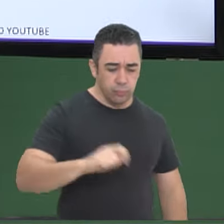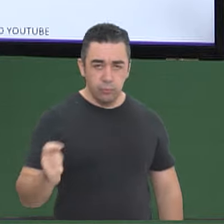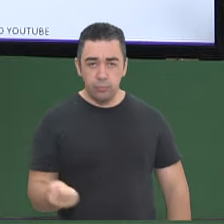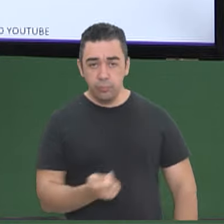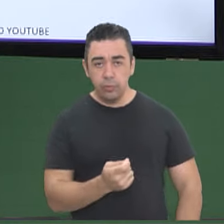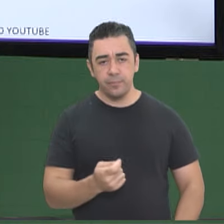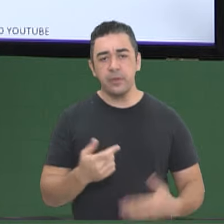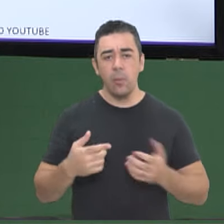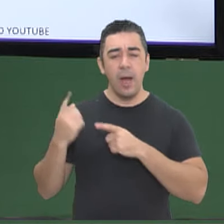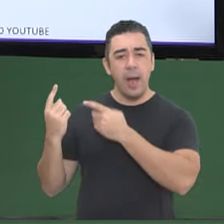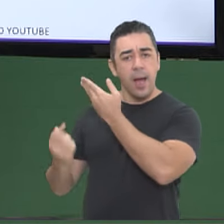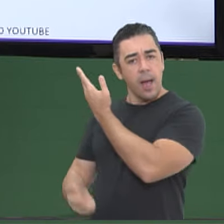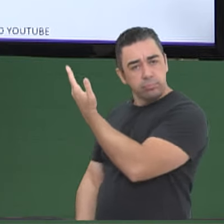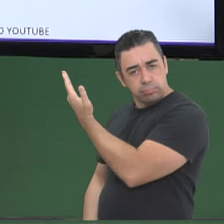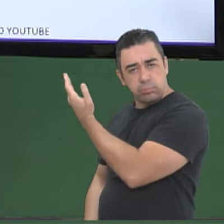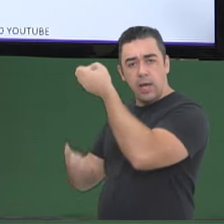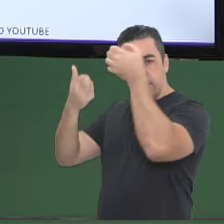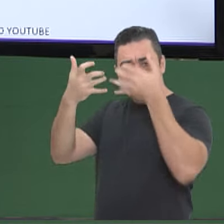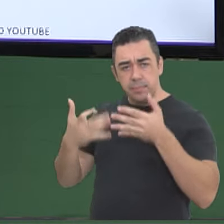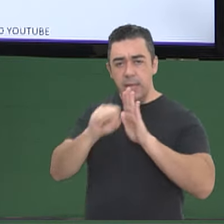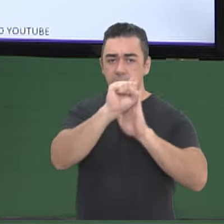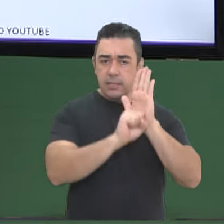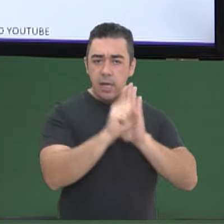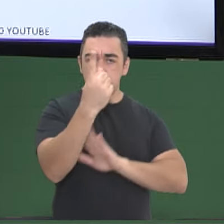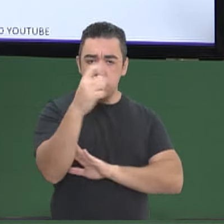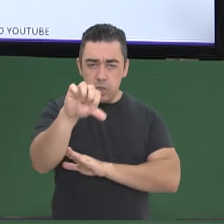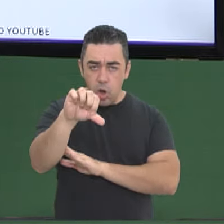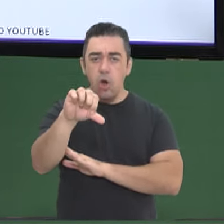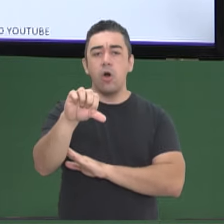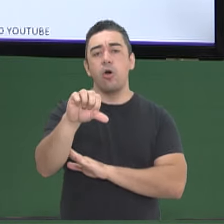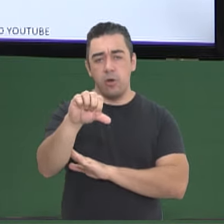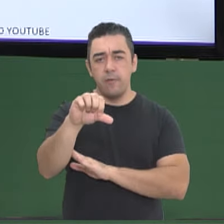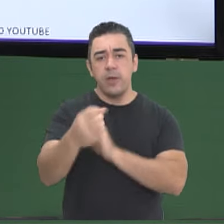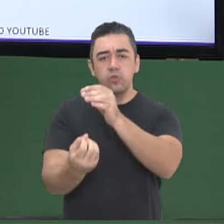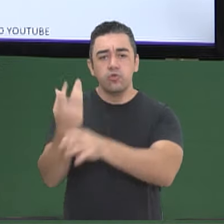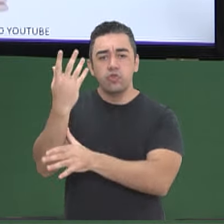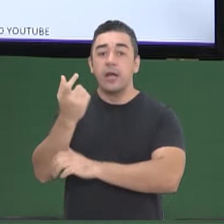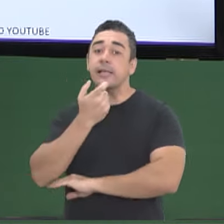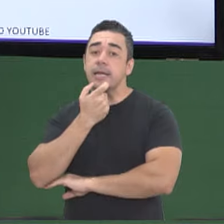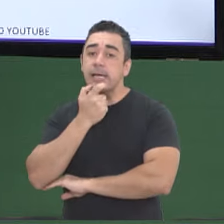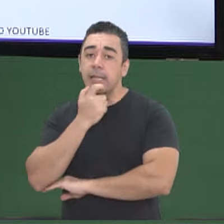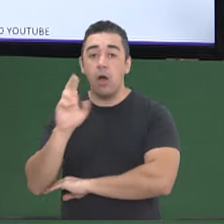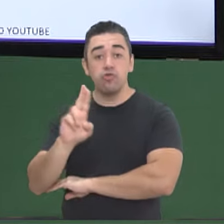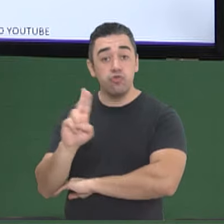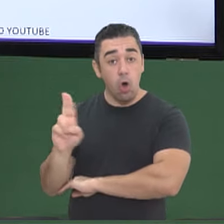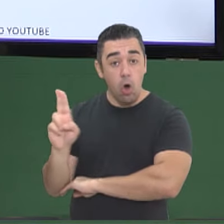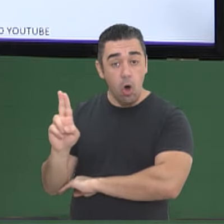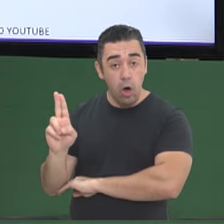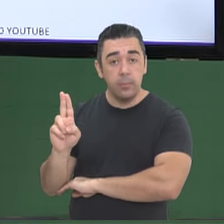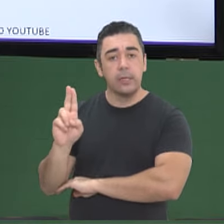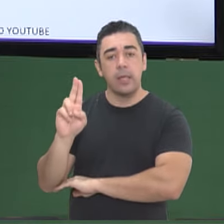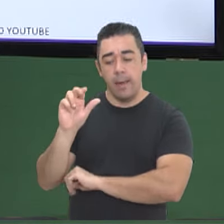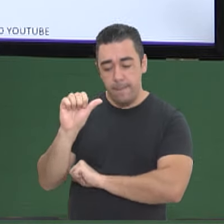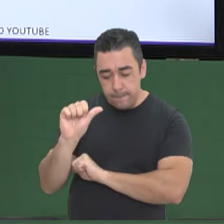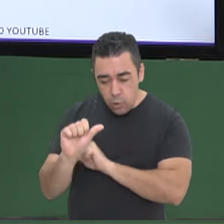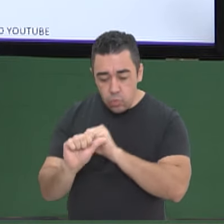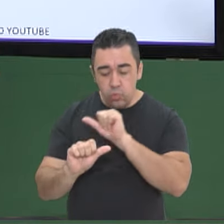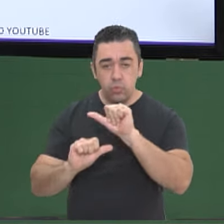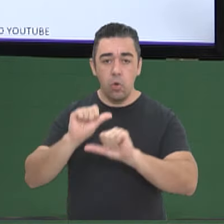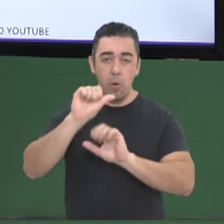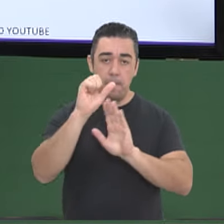conta um pouquinho, né, no século XIX, na Inglaterra, como ele era chamado, né, e depois como ele virou uma marca registrada, então